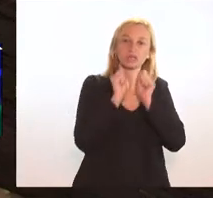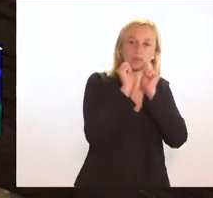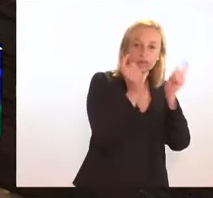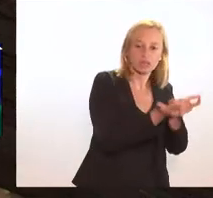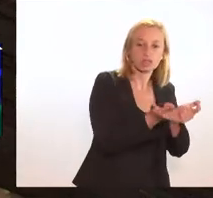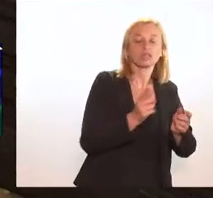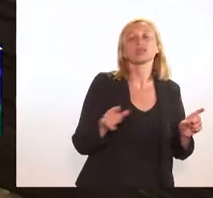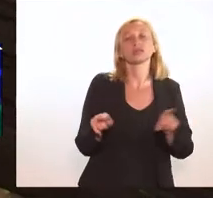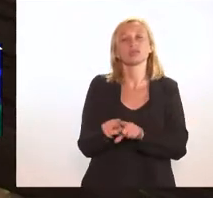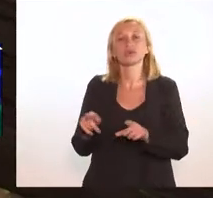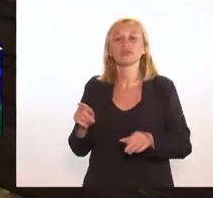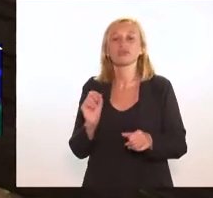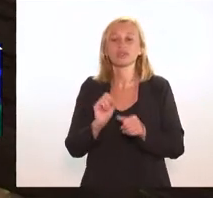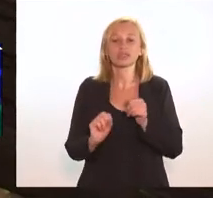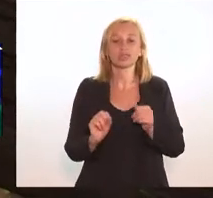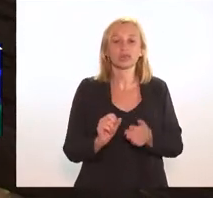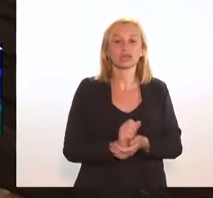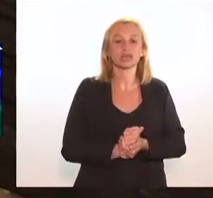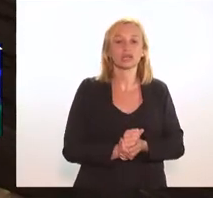inclusive fizemos